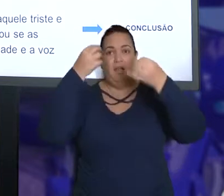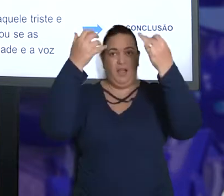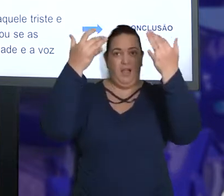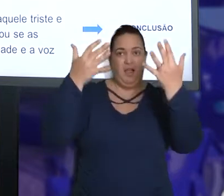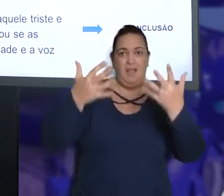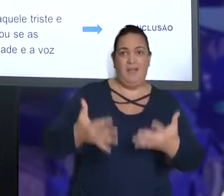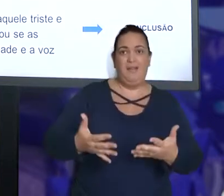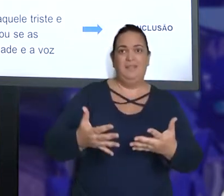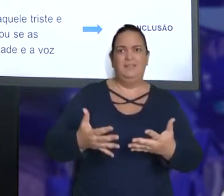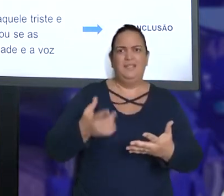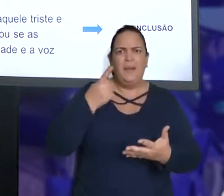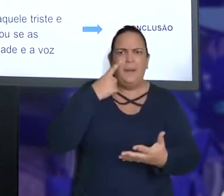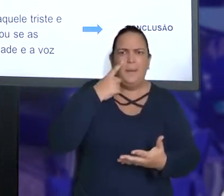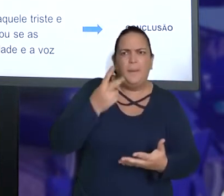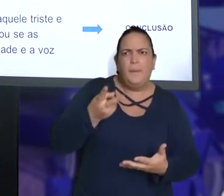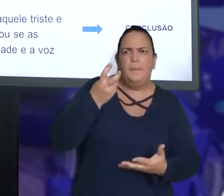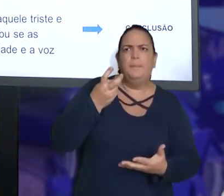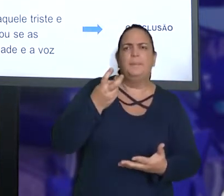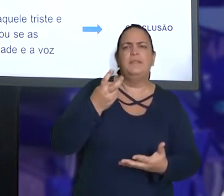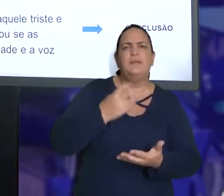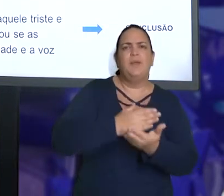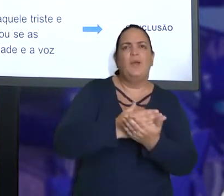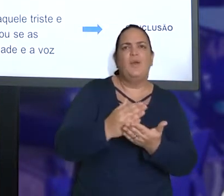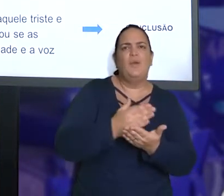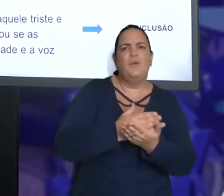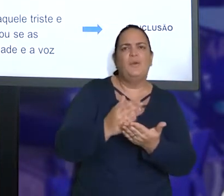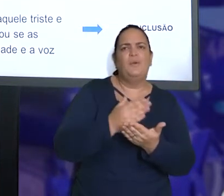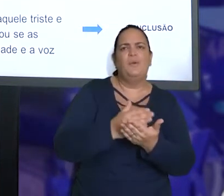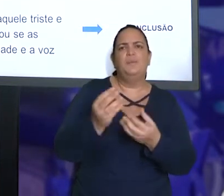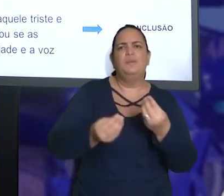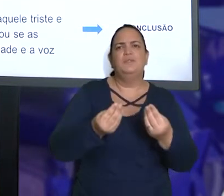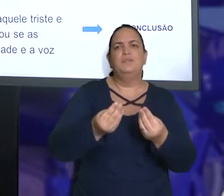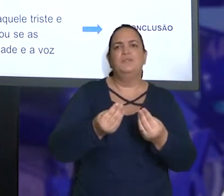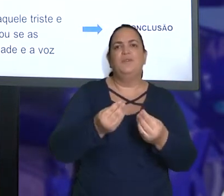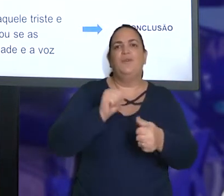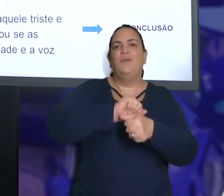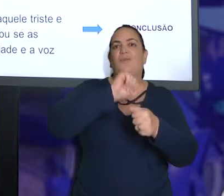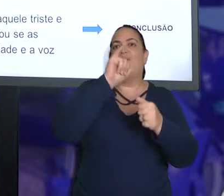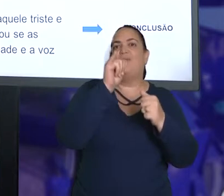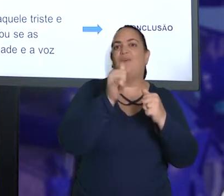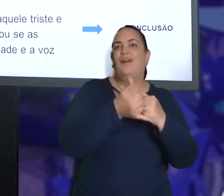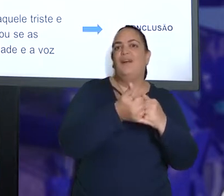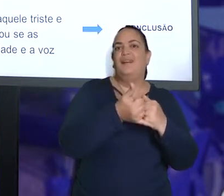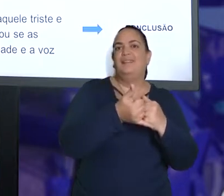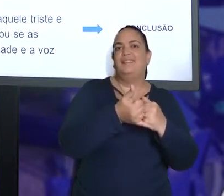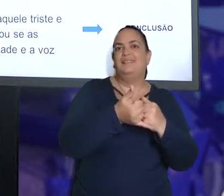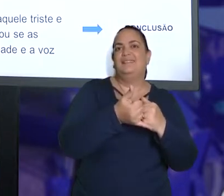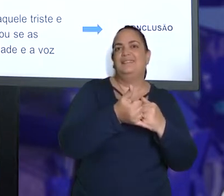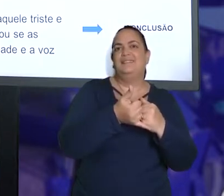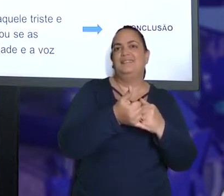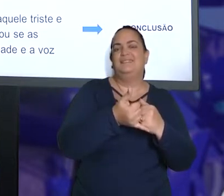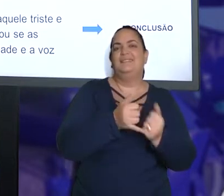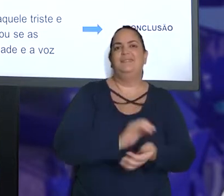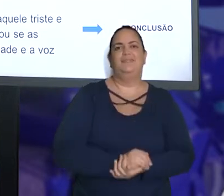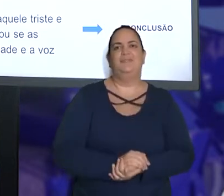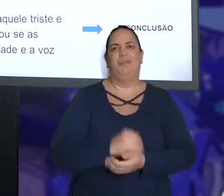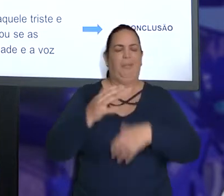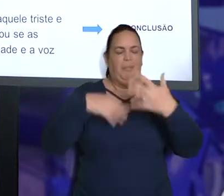Repara que ele até começa esse parágrafo com um advérbio, com uma partícula,